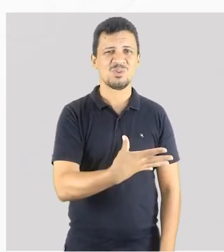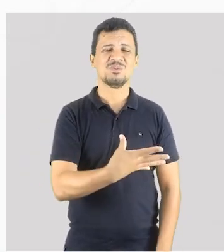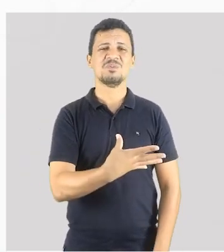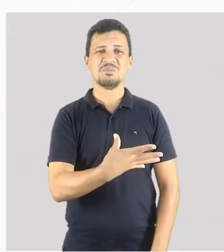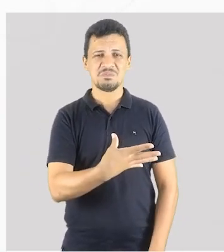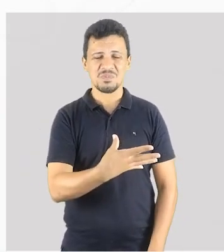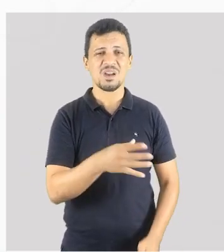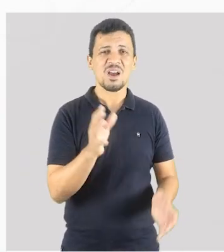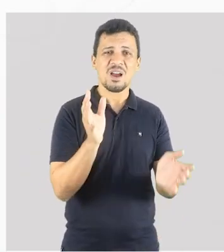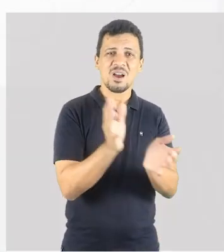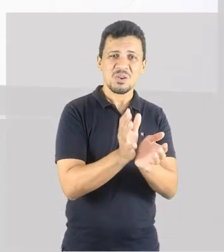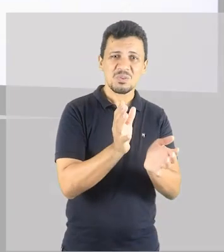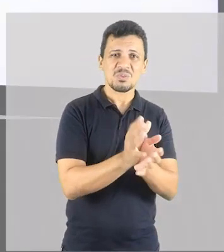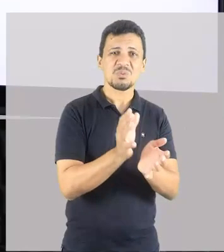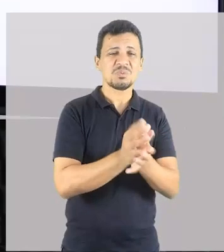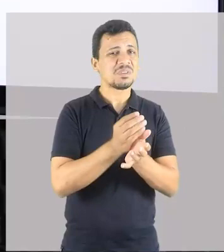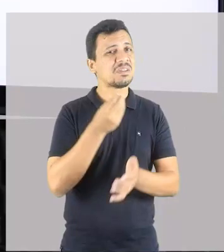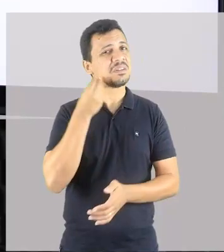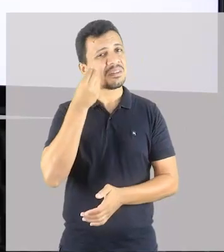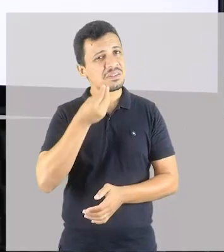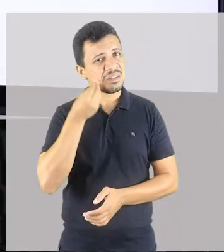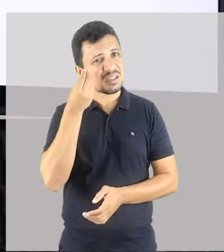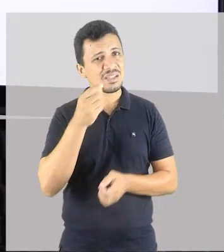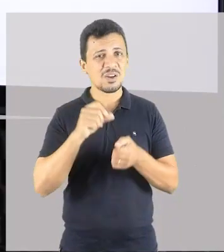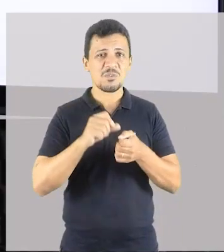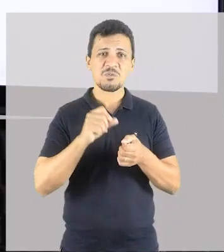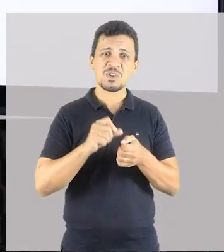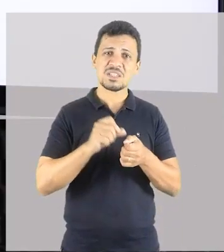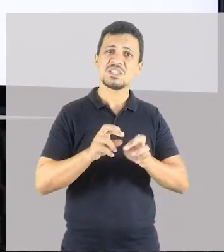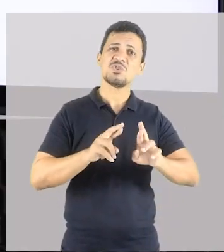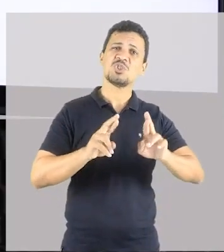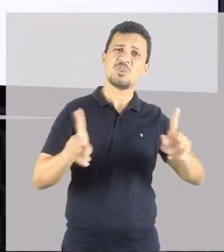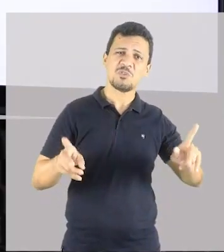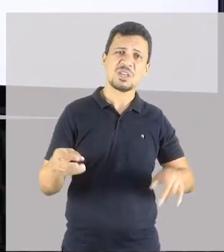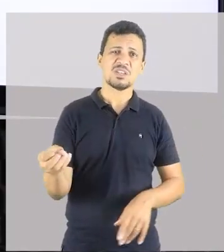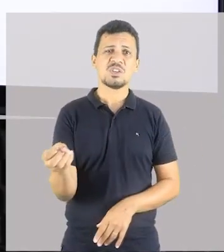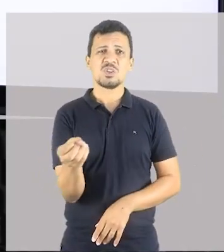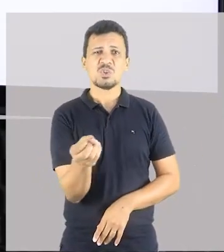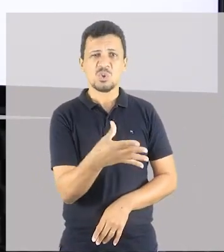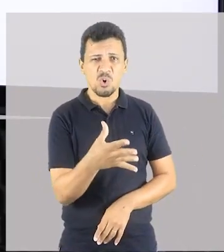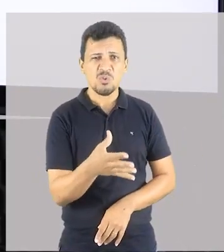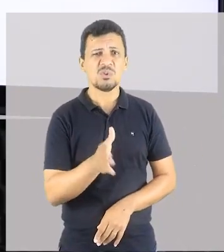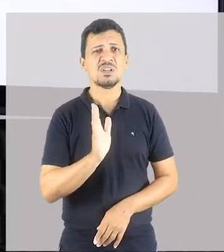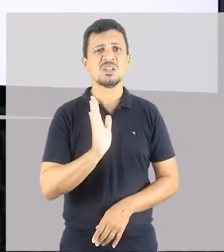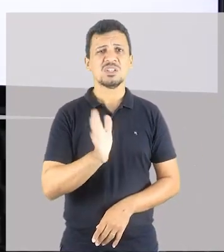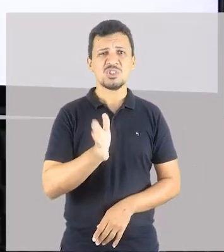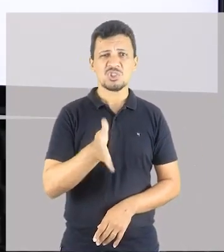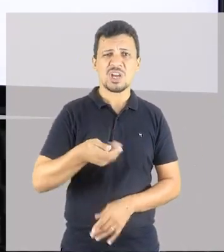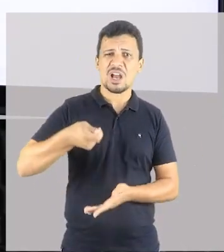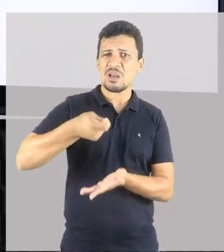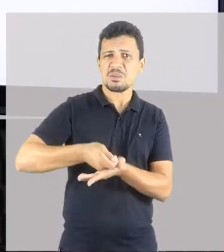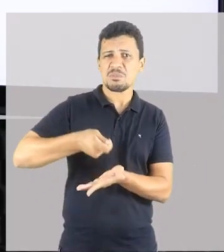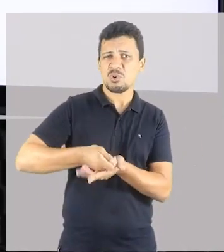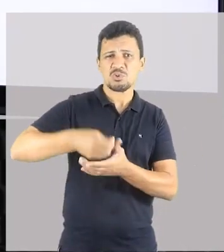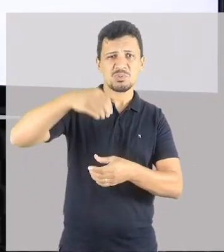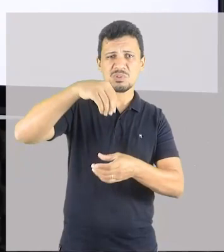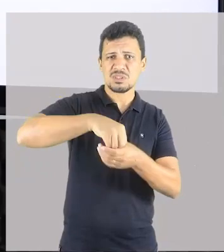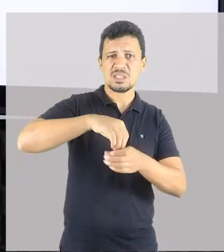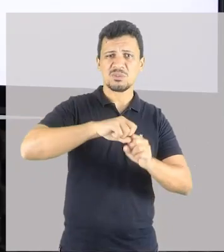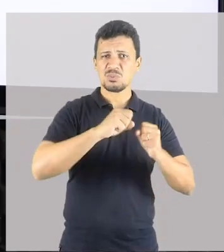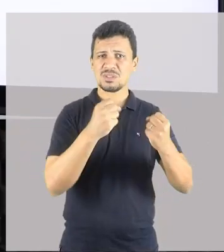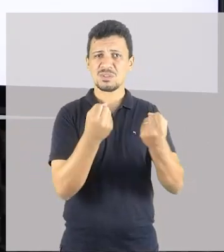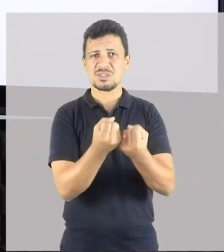preço, aqueles que tentaram fazer algo diferente, algo novo daquilo que já estava imposto dentro da sociedade,